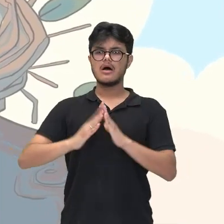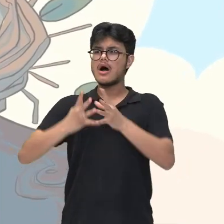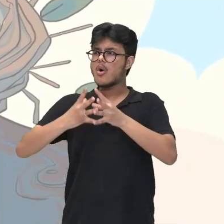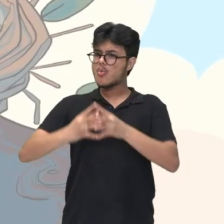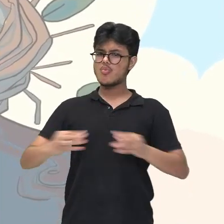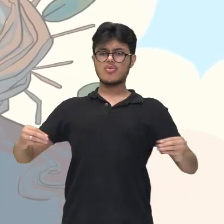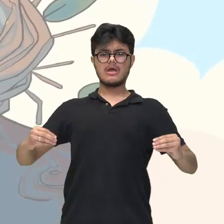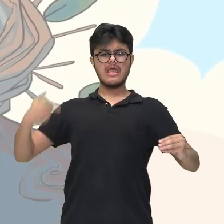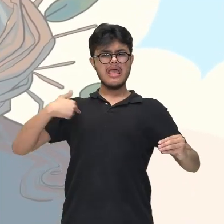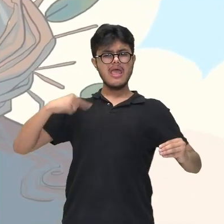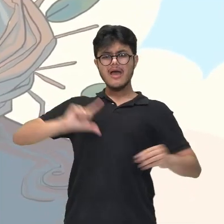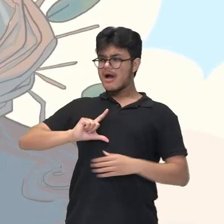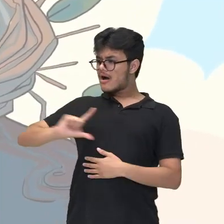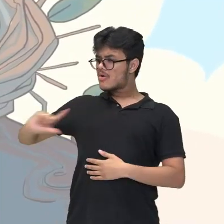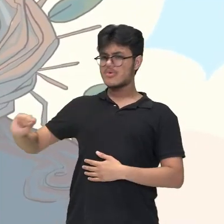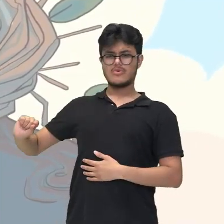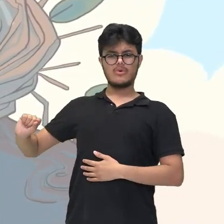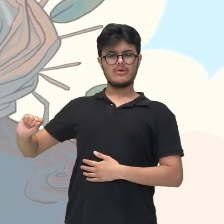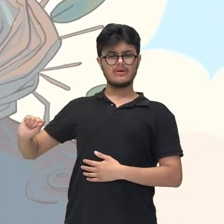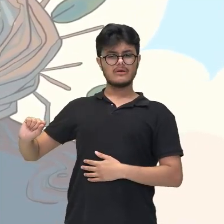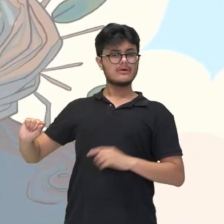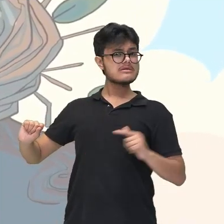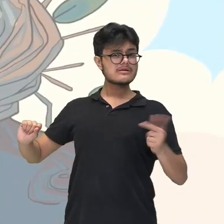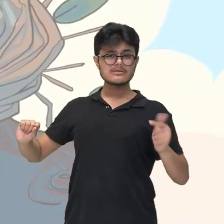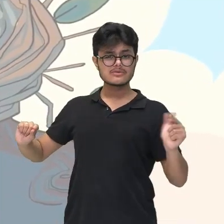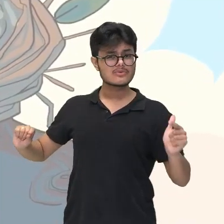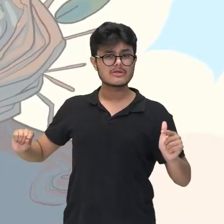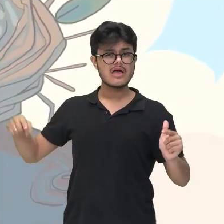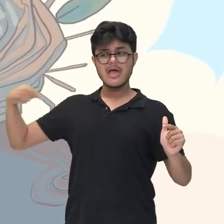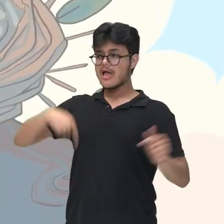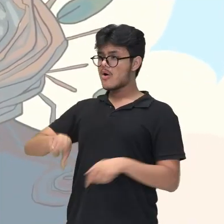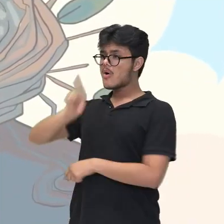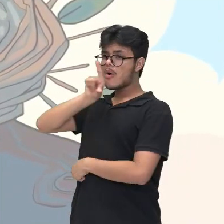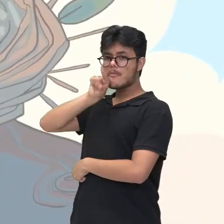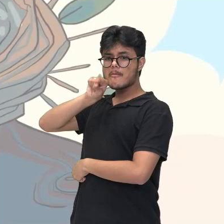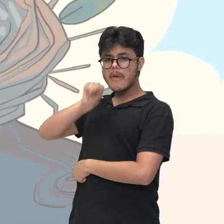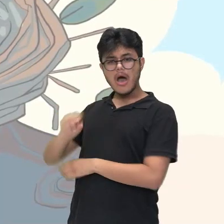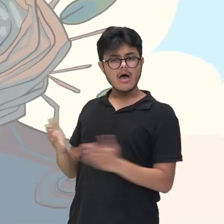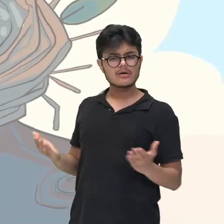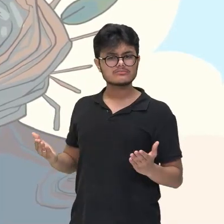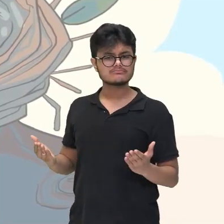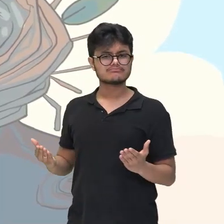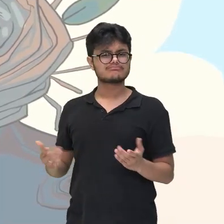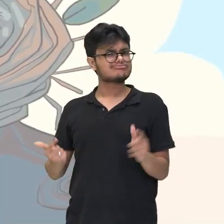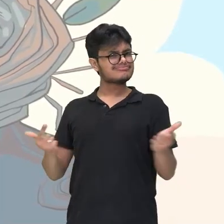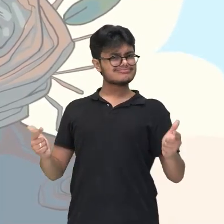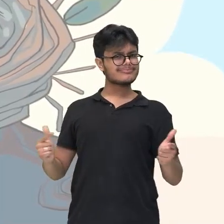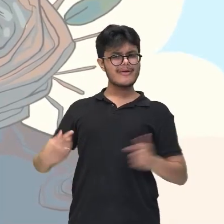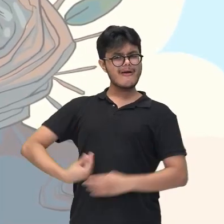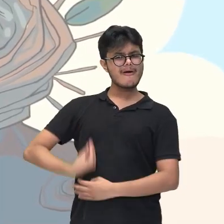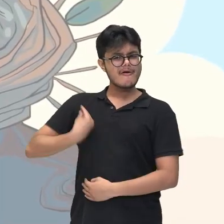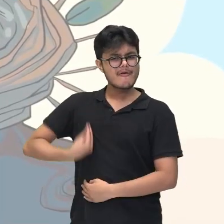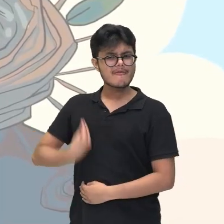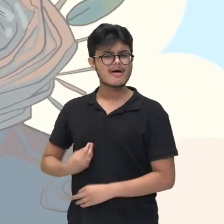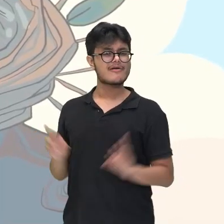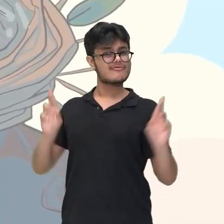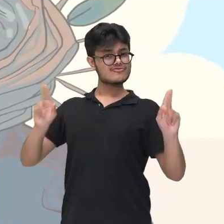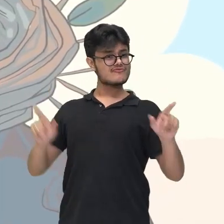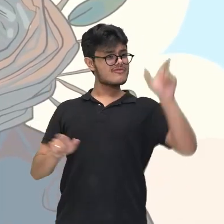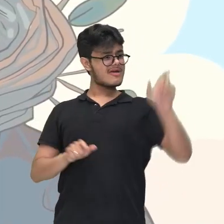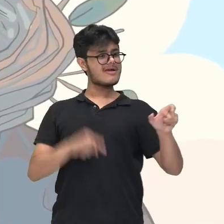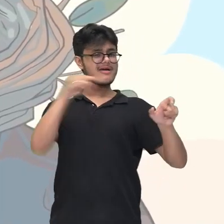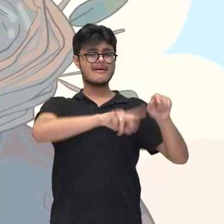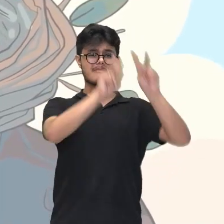despejado? Culpa de não terem eles, passarinhos, forjado suas leis de inquilinato à semelhança dos